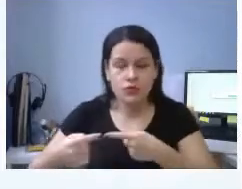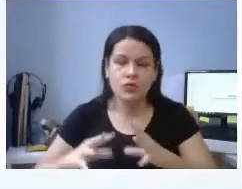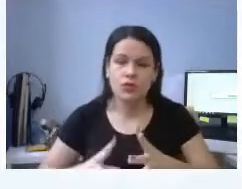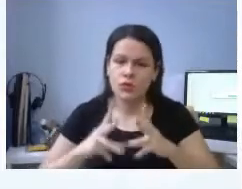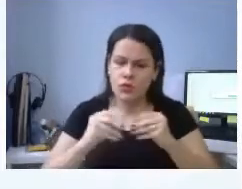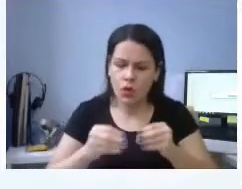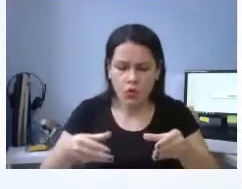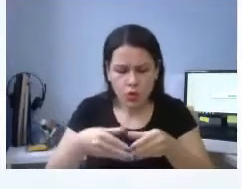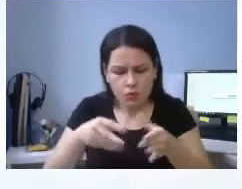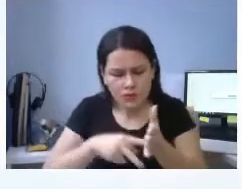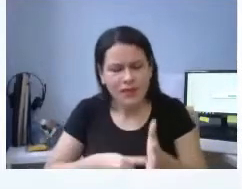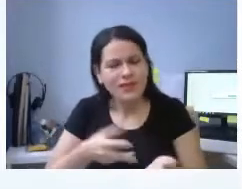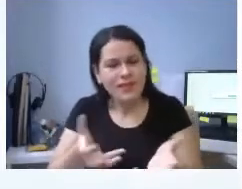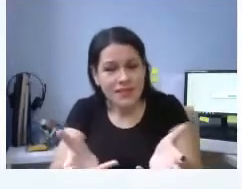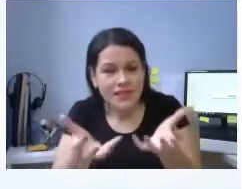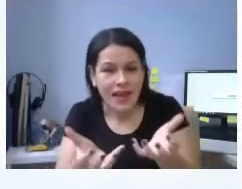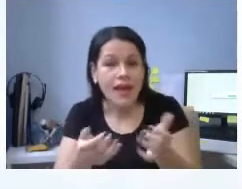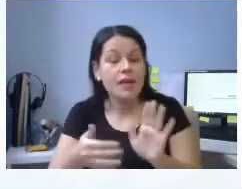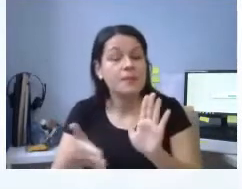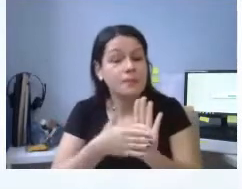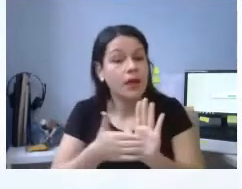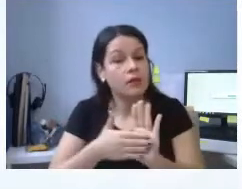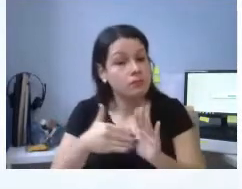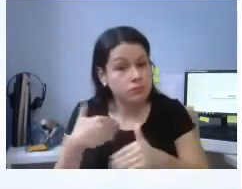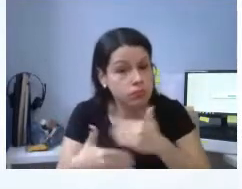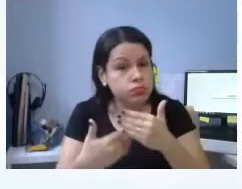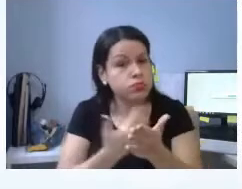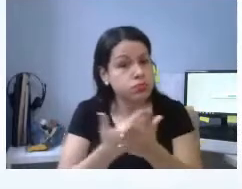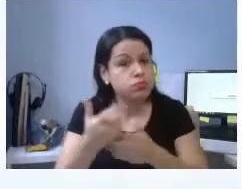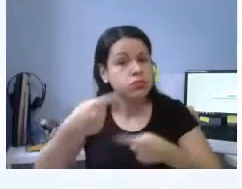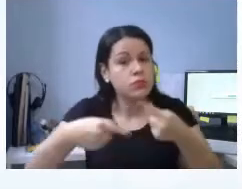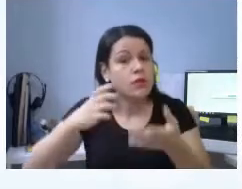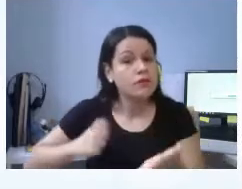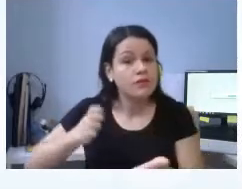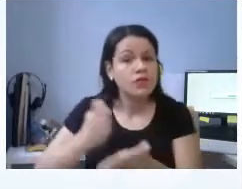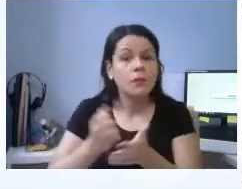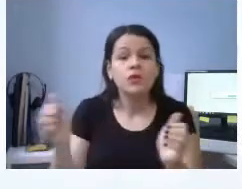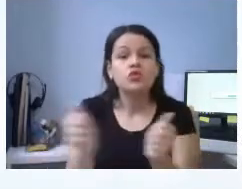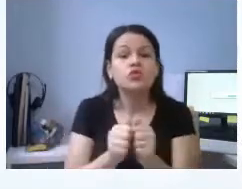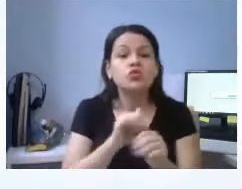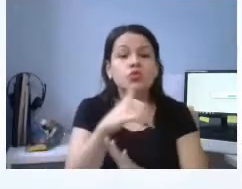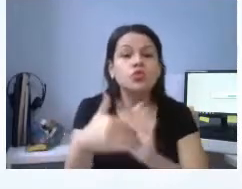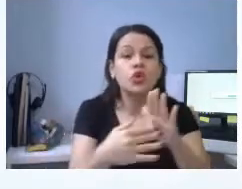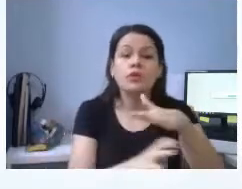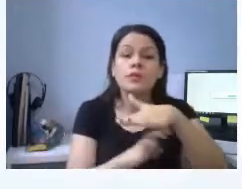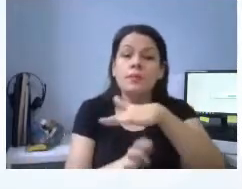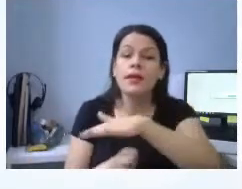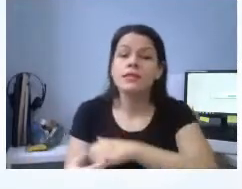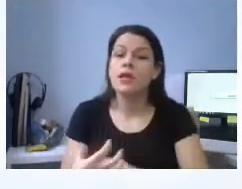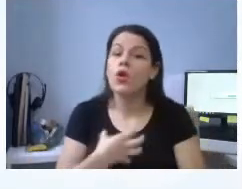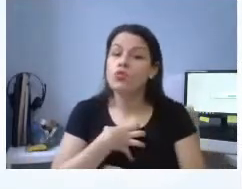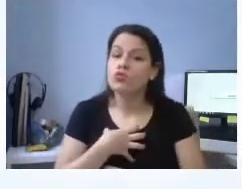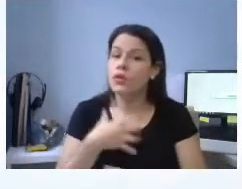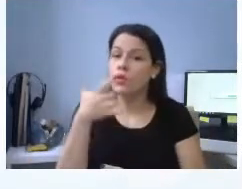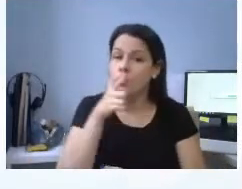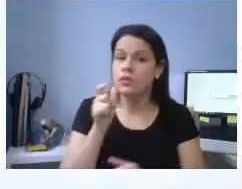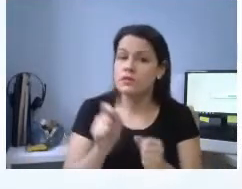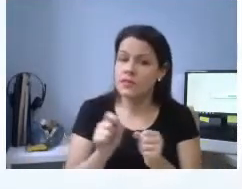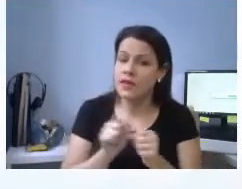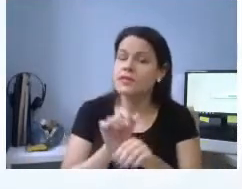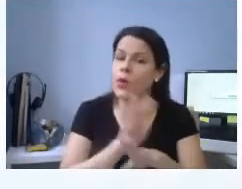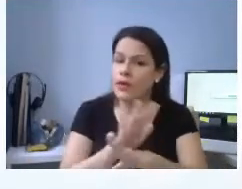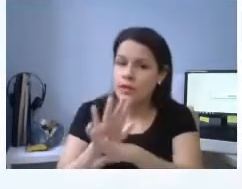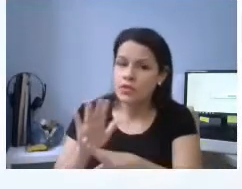metalúrgicos têm essa intenção e pretendem começar a discutir efetivamente com as empresas a forma de prestação dessa